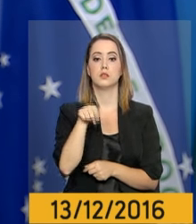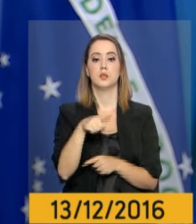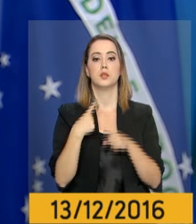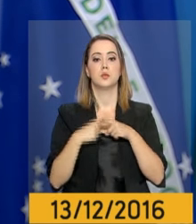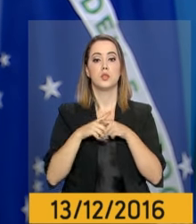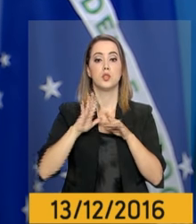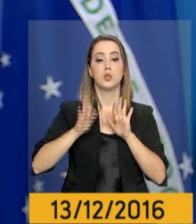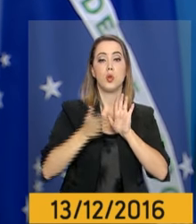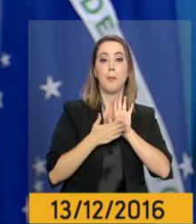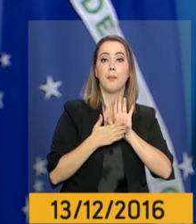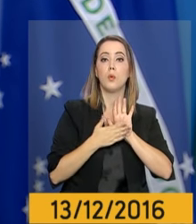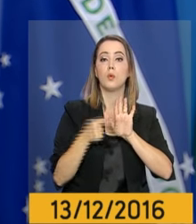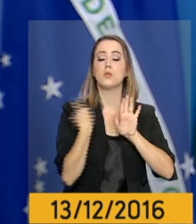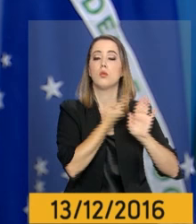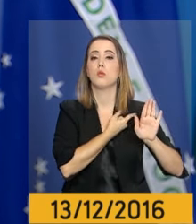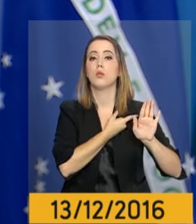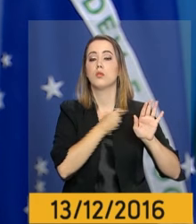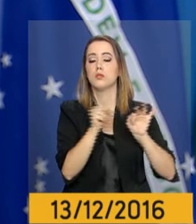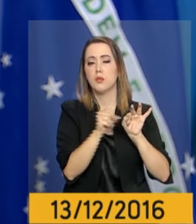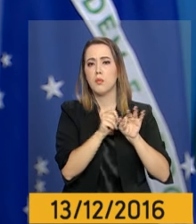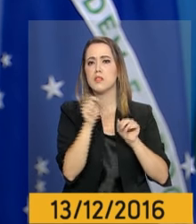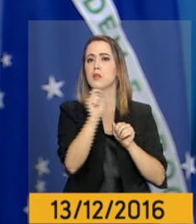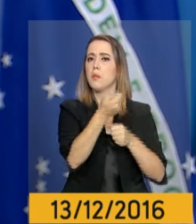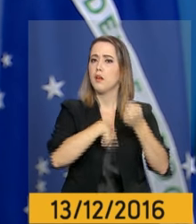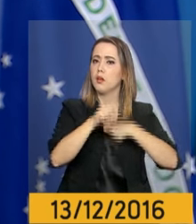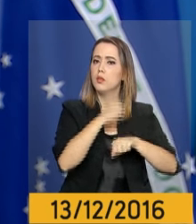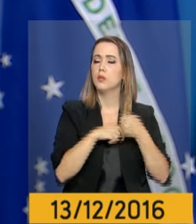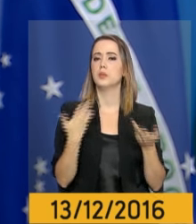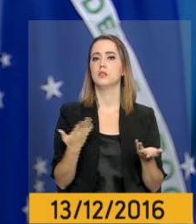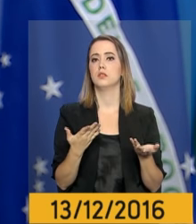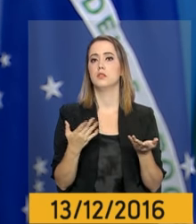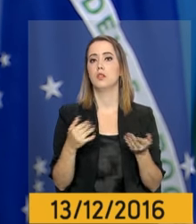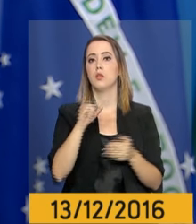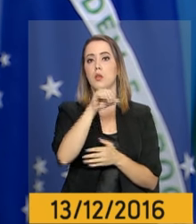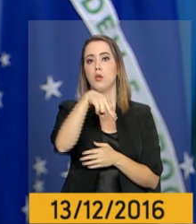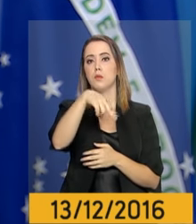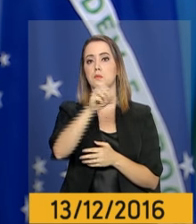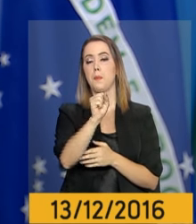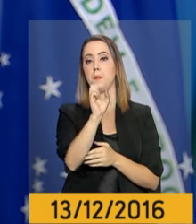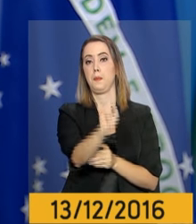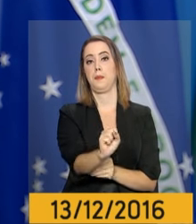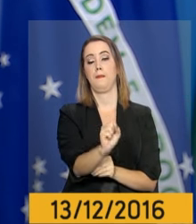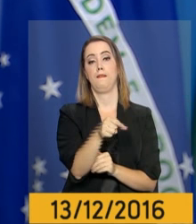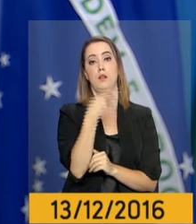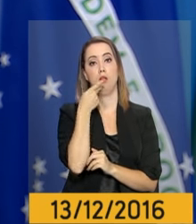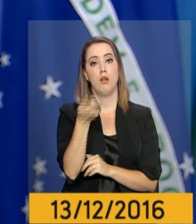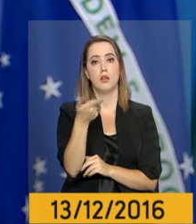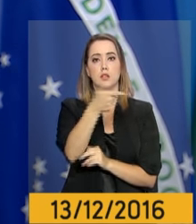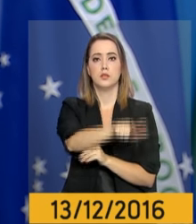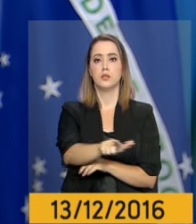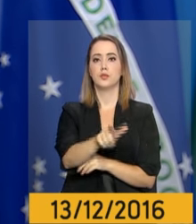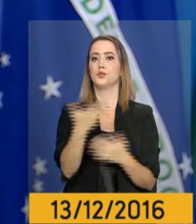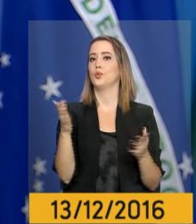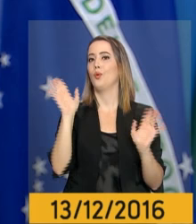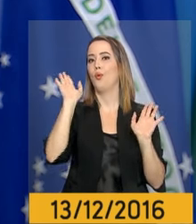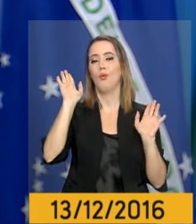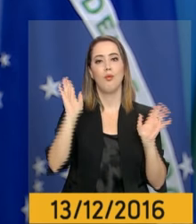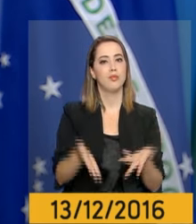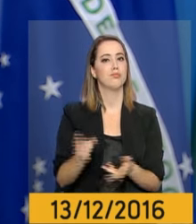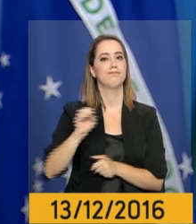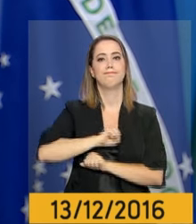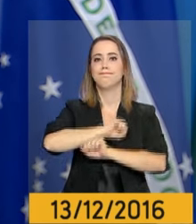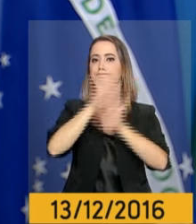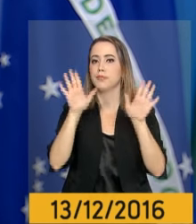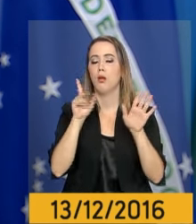eh mostrando o que nós estamos fazendo pela economia no tocante à previdência social. Eh, digo mais uma obviedade, nós